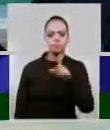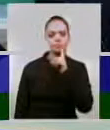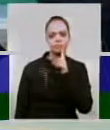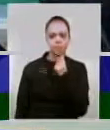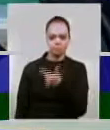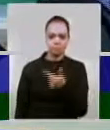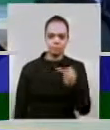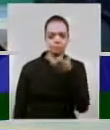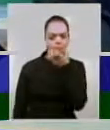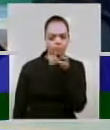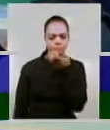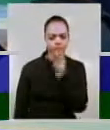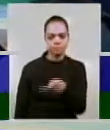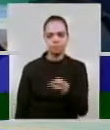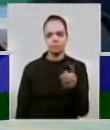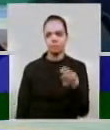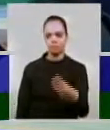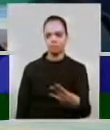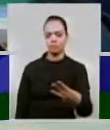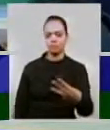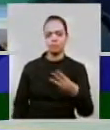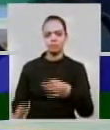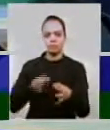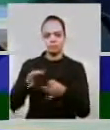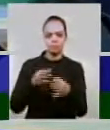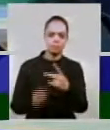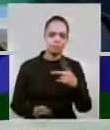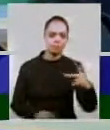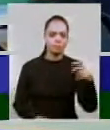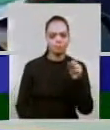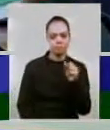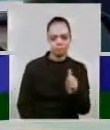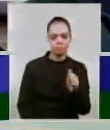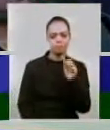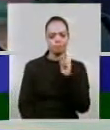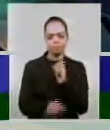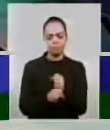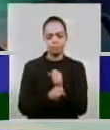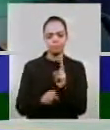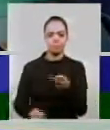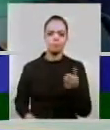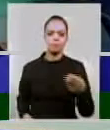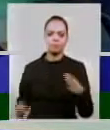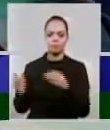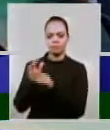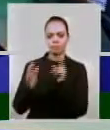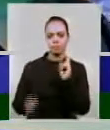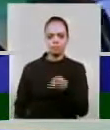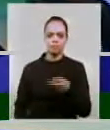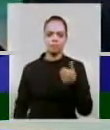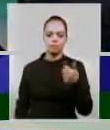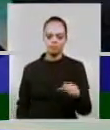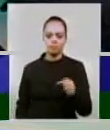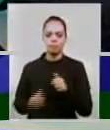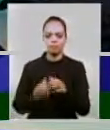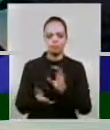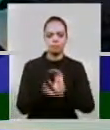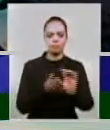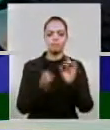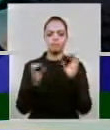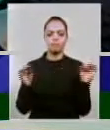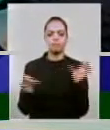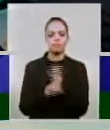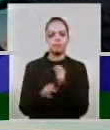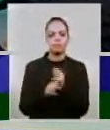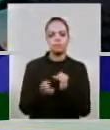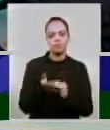de 27 de dezembro de 2013, Plano Plurianual, PPA 2014-2017, e abre crédito especial no orçamento